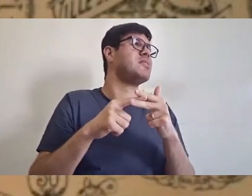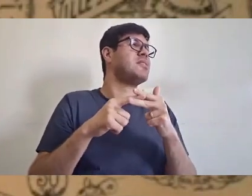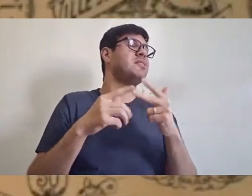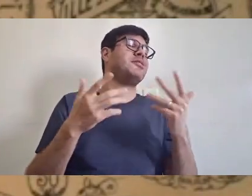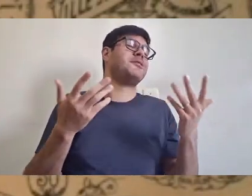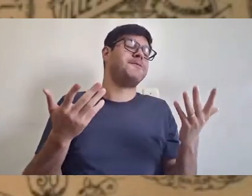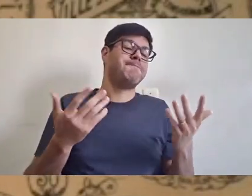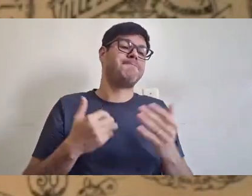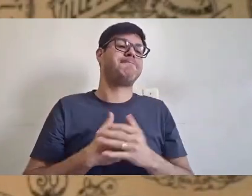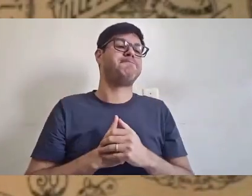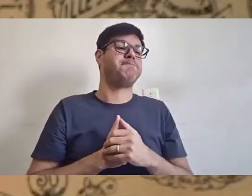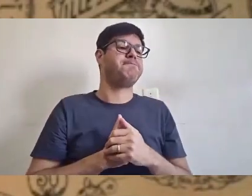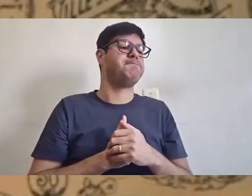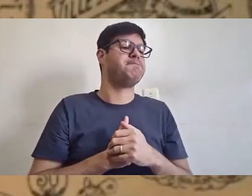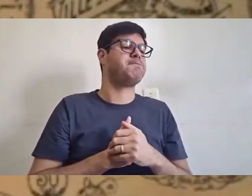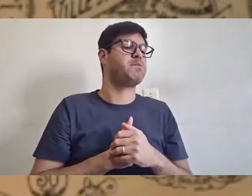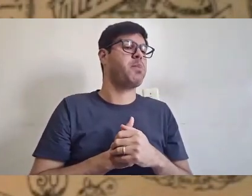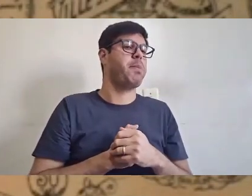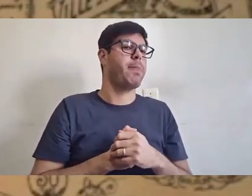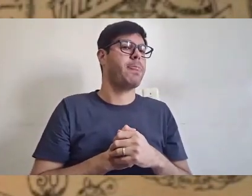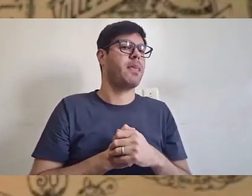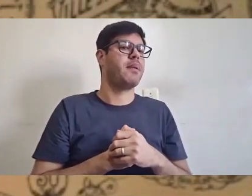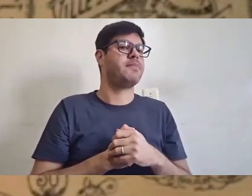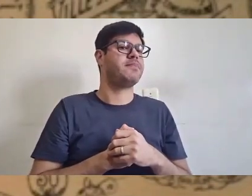manutenção. Então veja o seguinte,